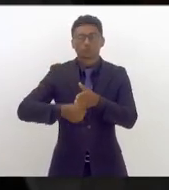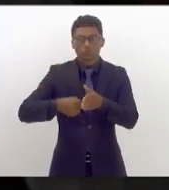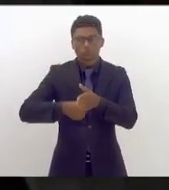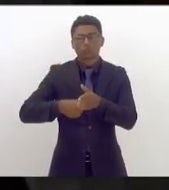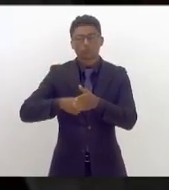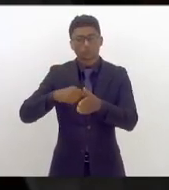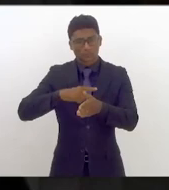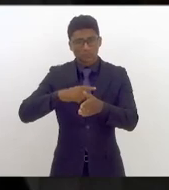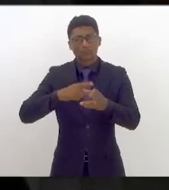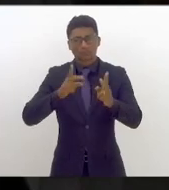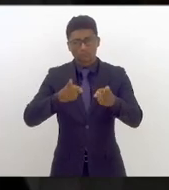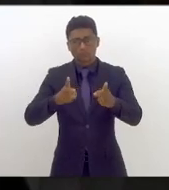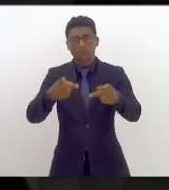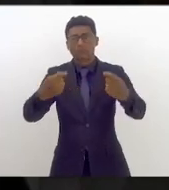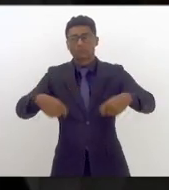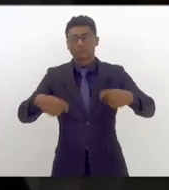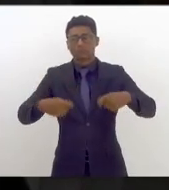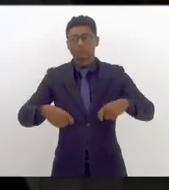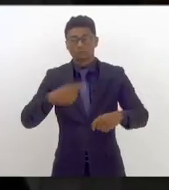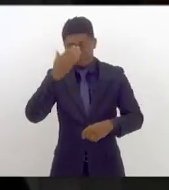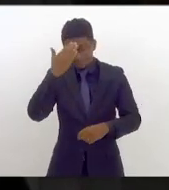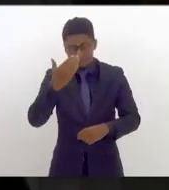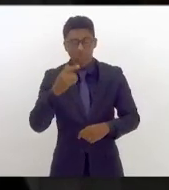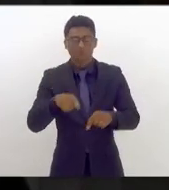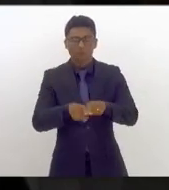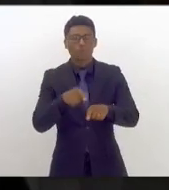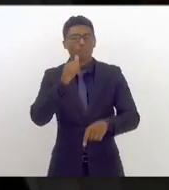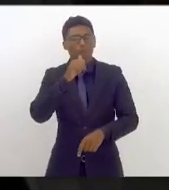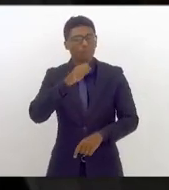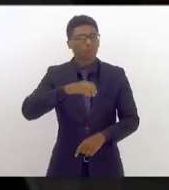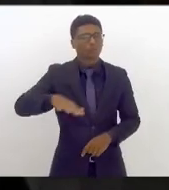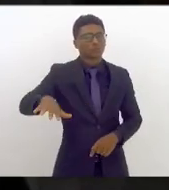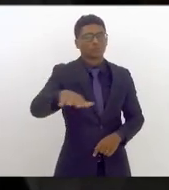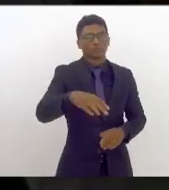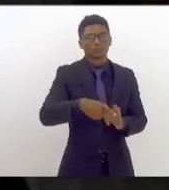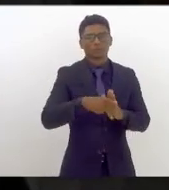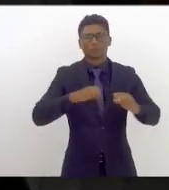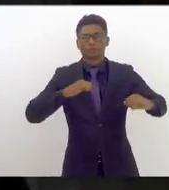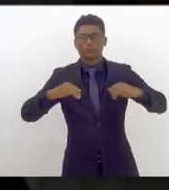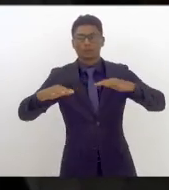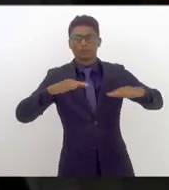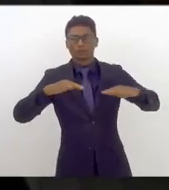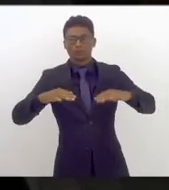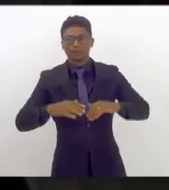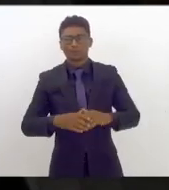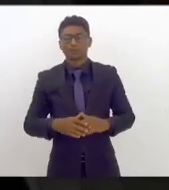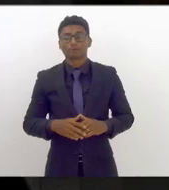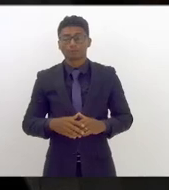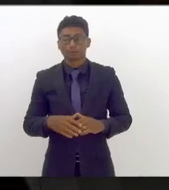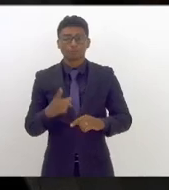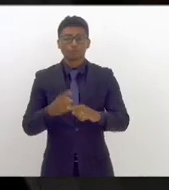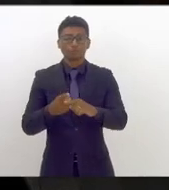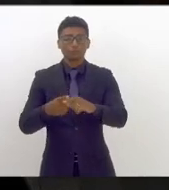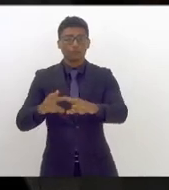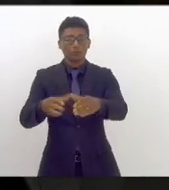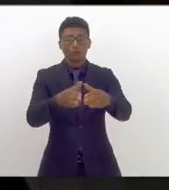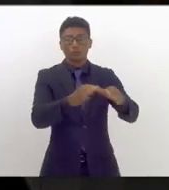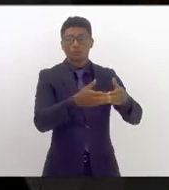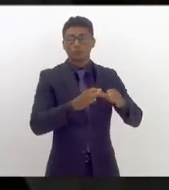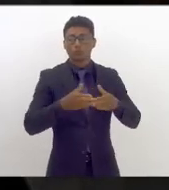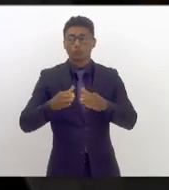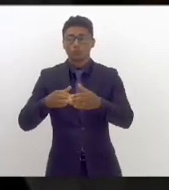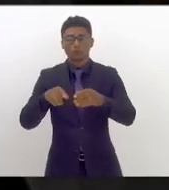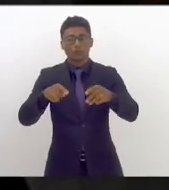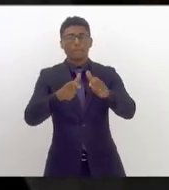Quero aqui agradecer, sobretudo, as mulheres do movimento, que é um movimento formado por coletivos predominantemente femininos, não